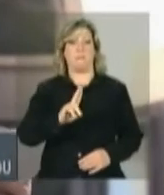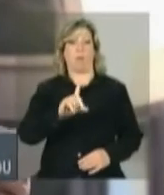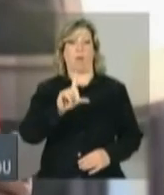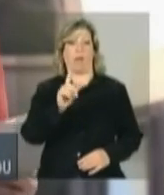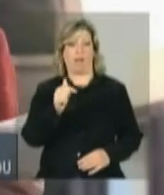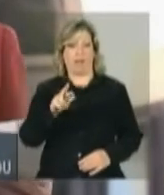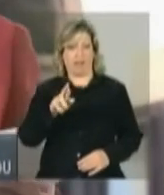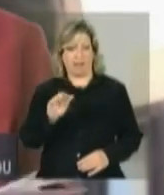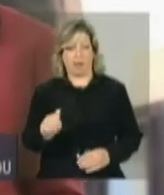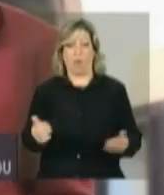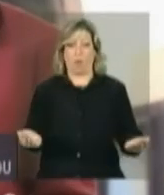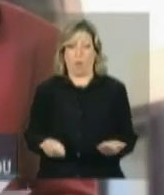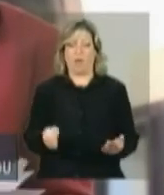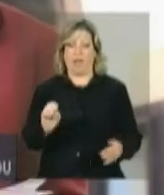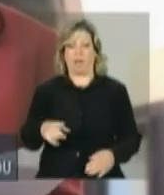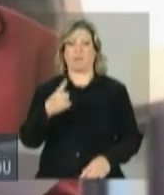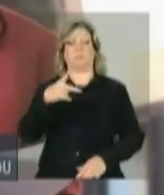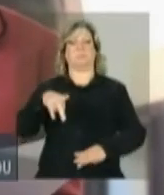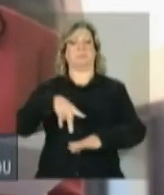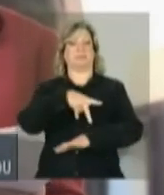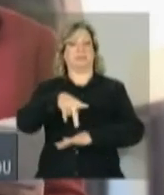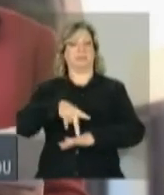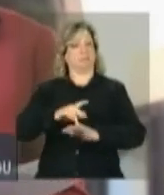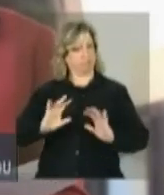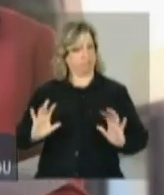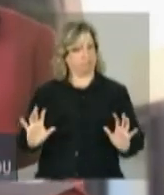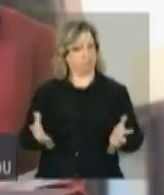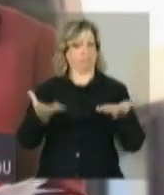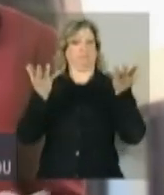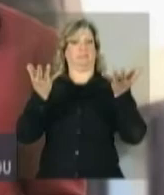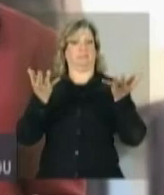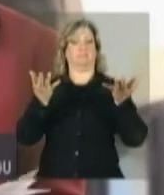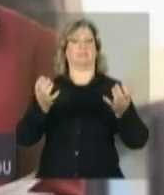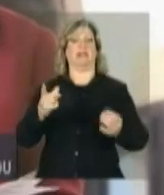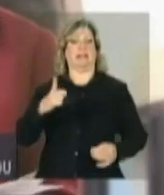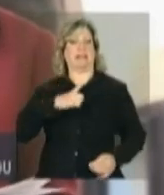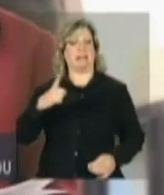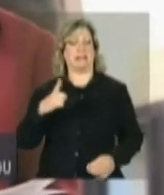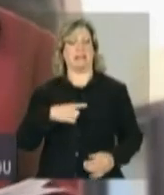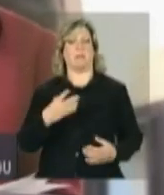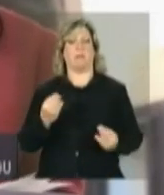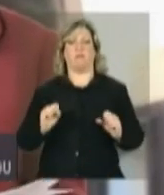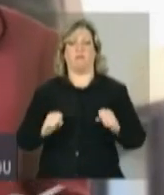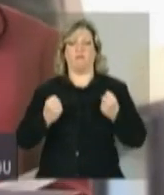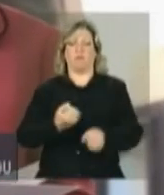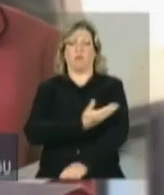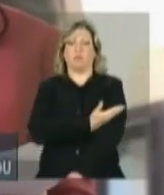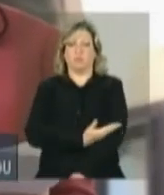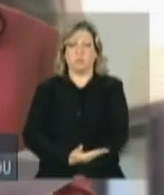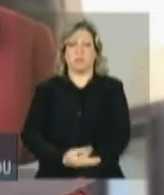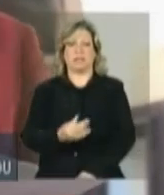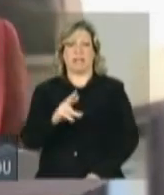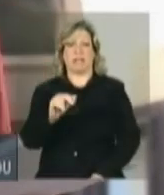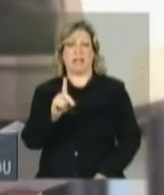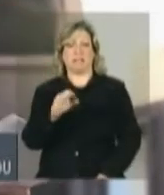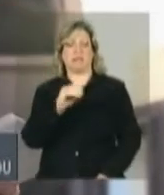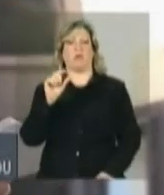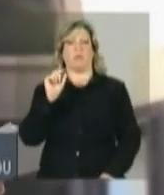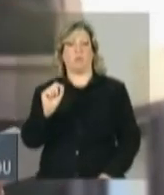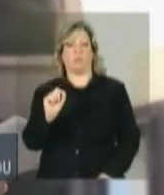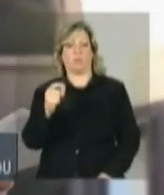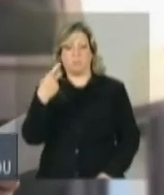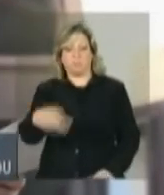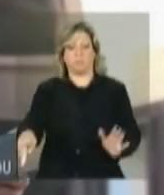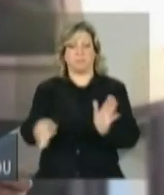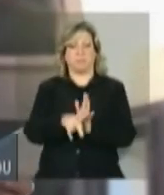hoje uma nação dinâmica, detentora de fortes tradições nacionais históricas